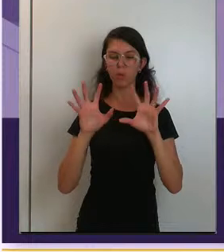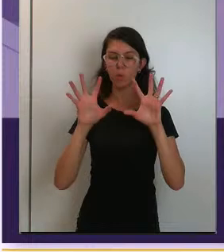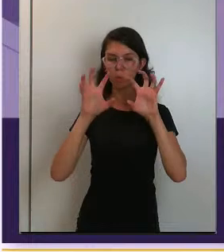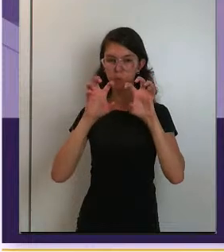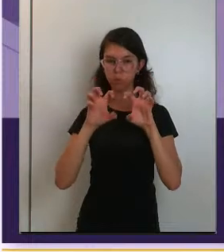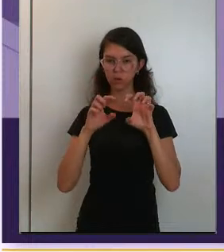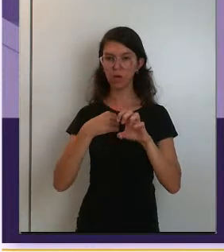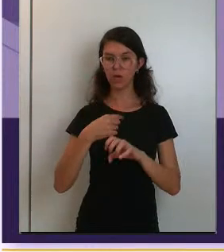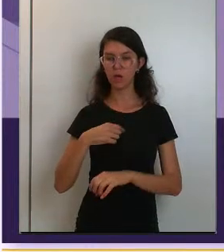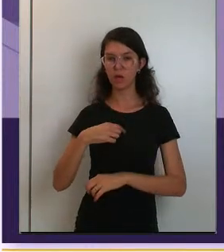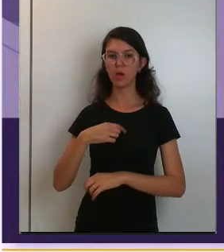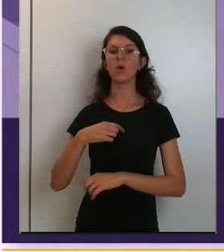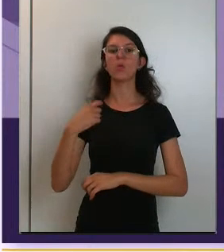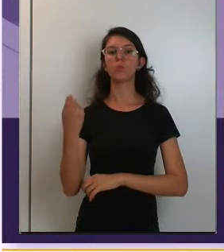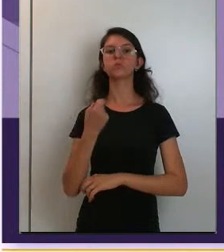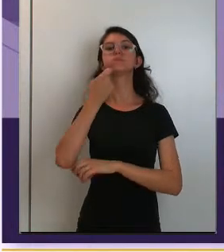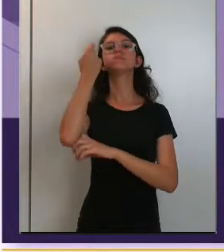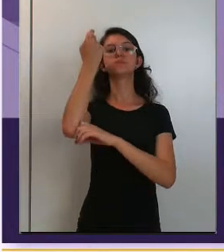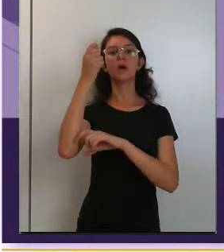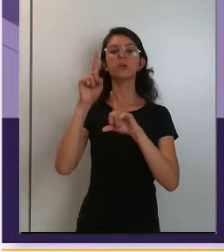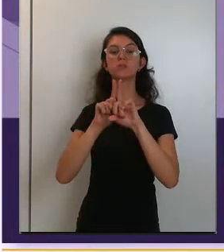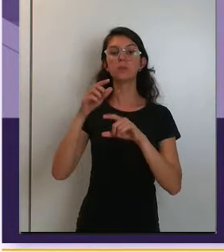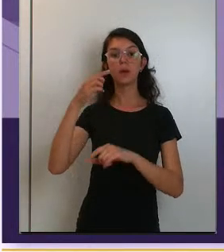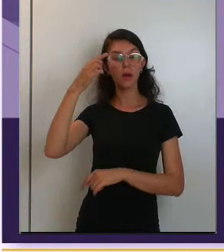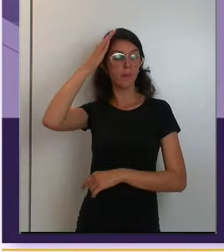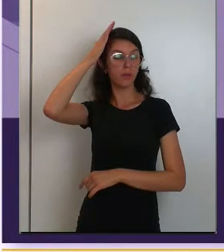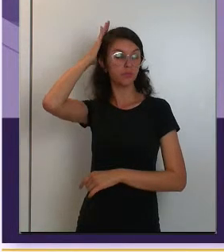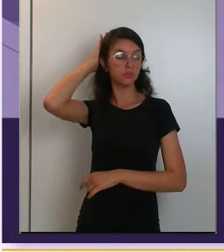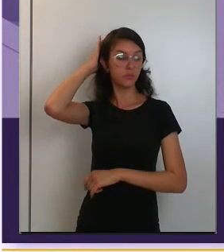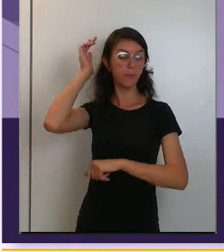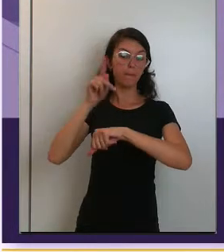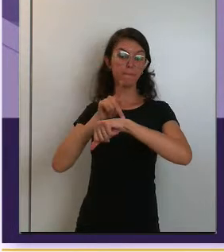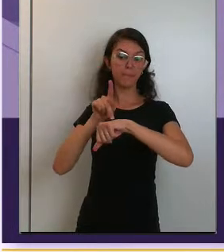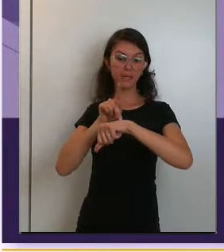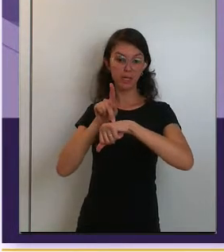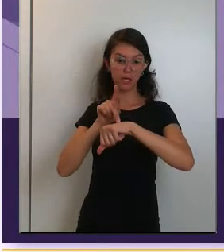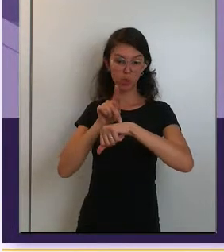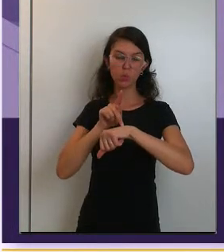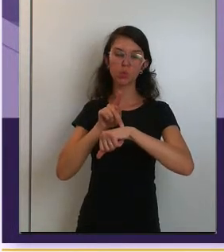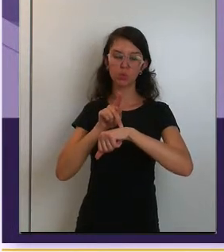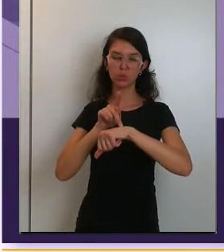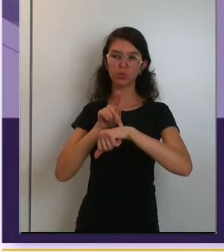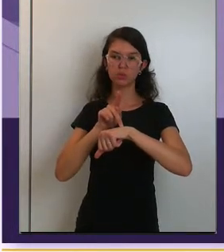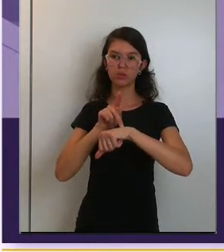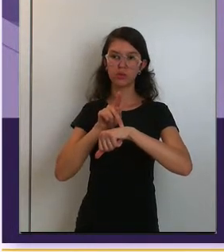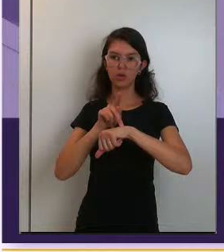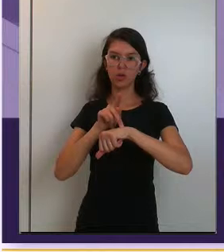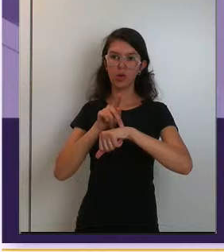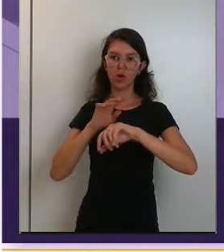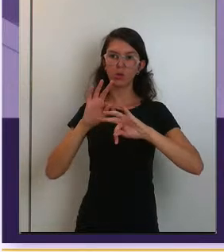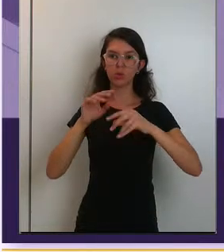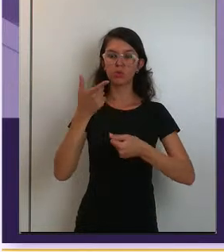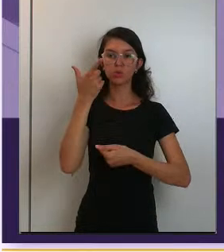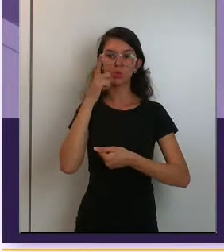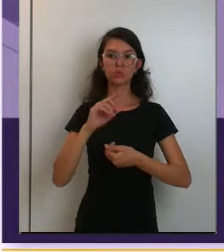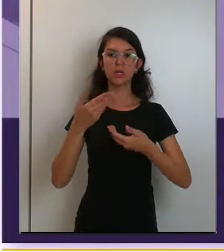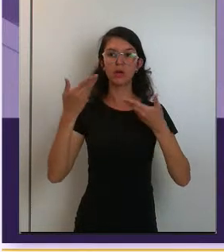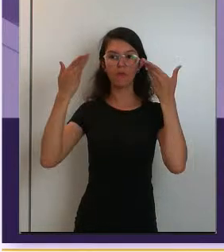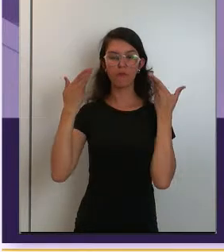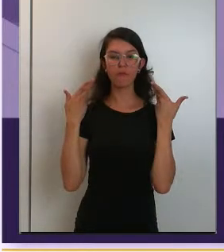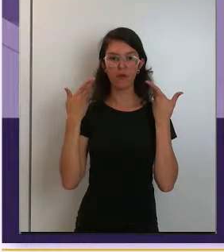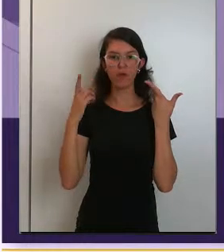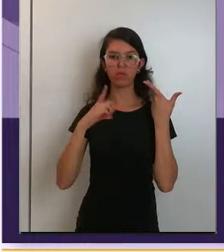Sou alto, cabelo preto. Estou no meu ambiente de trabalho, onde todos e todes podem ver atrás alguns